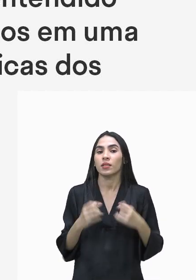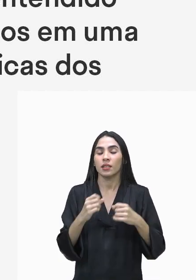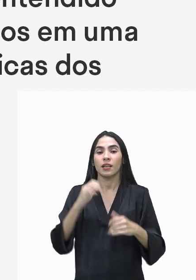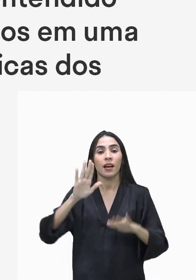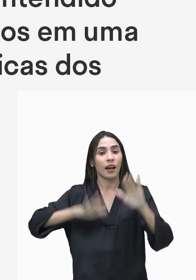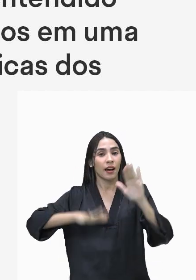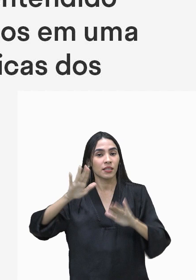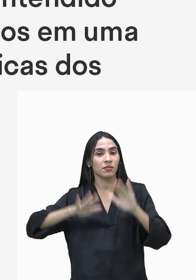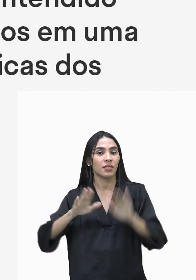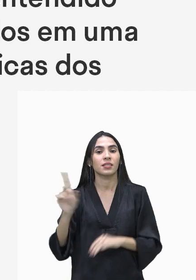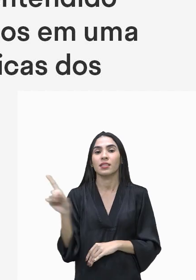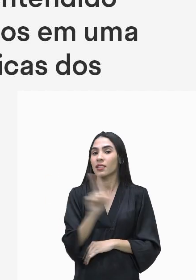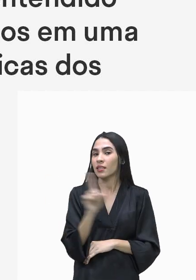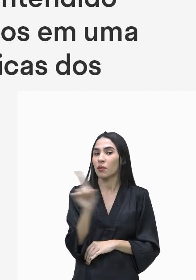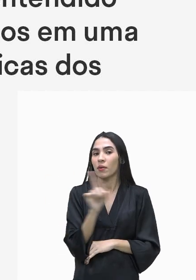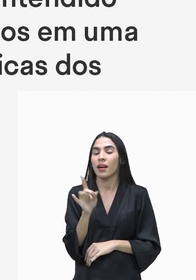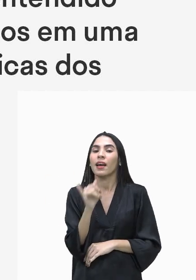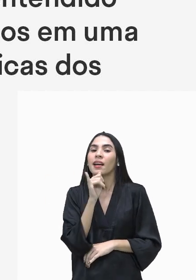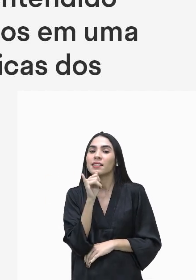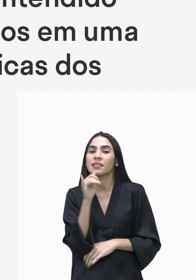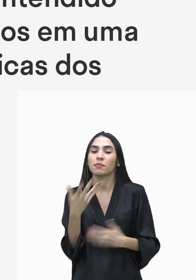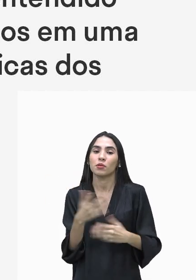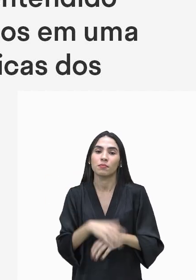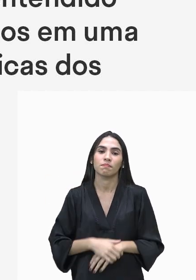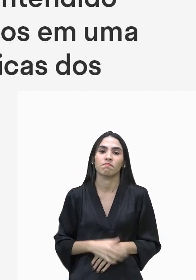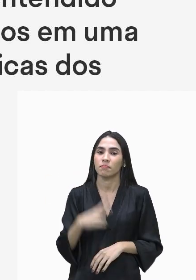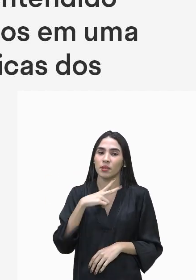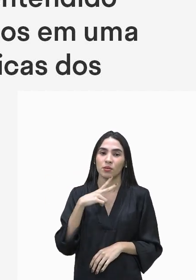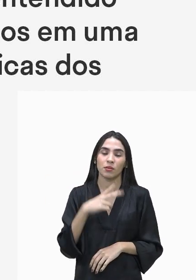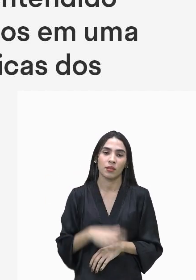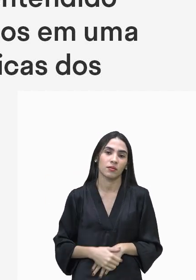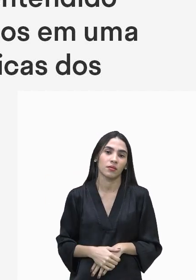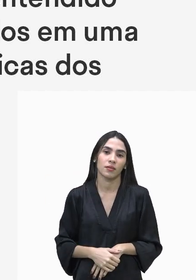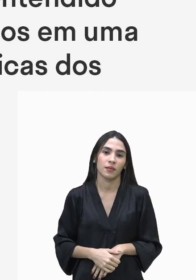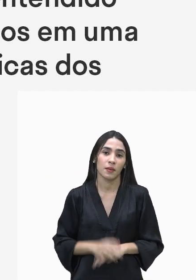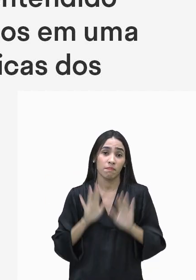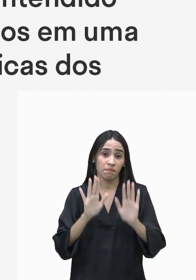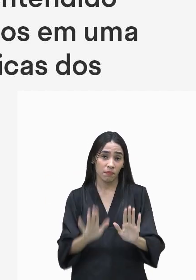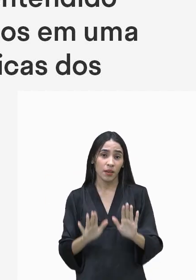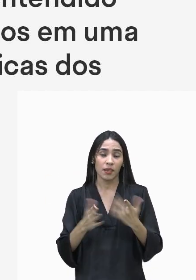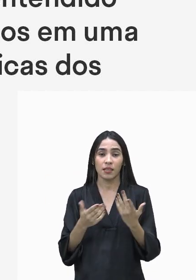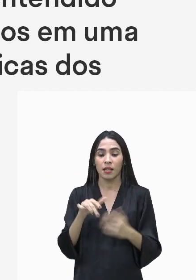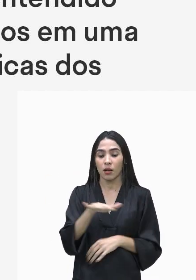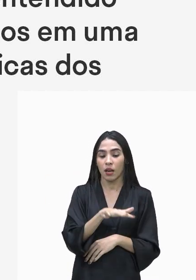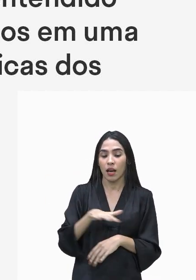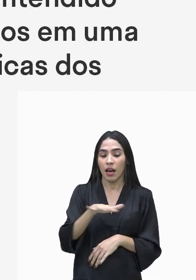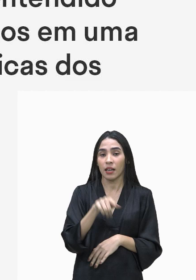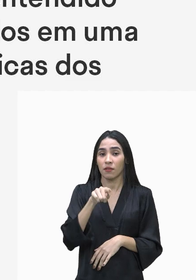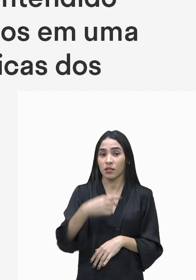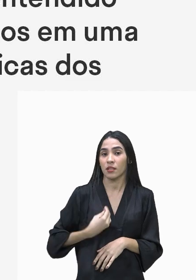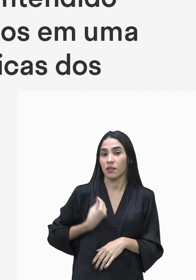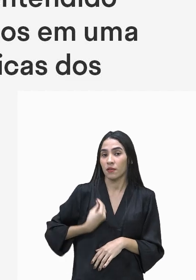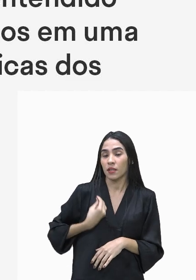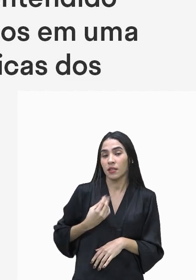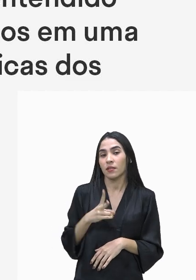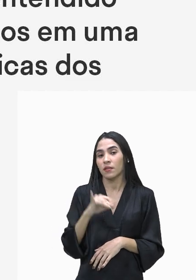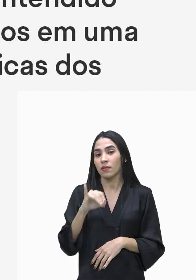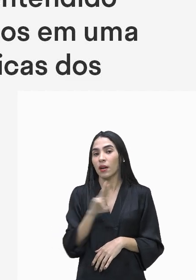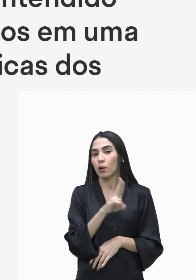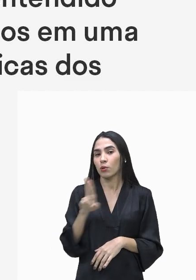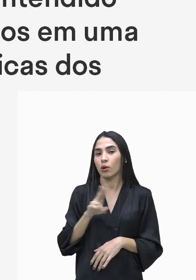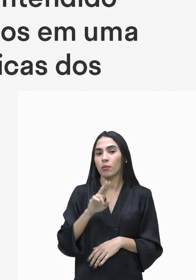não é gerado por uma questão pessoal, mas sim é o meio que você vive que ele vai chamar